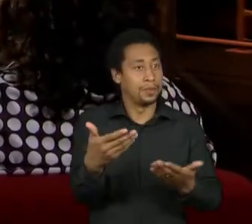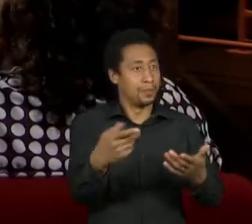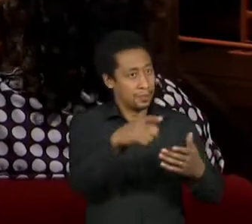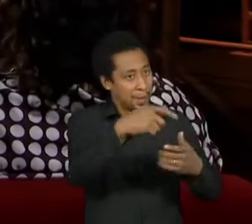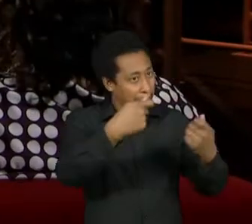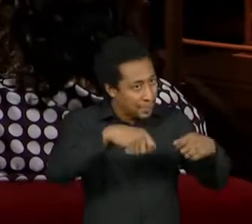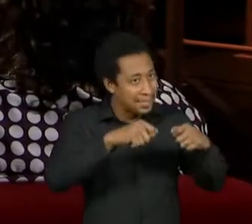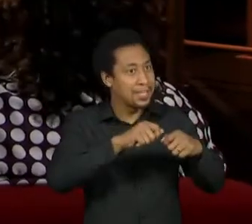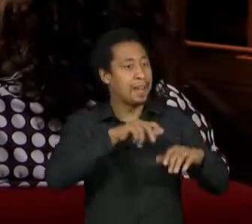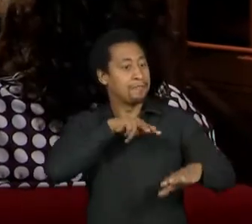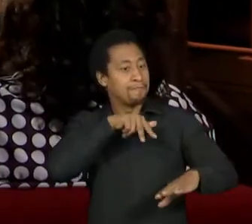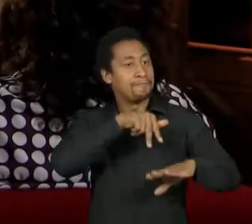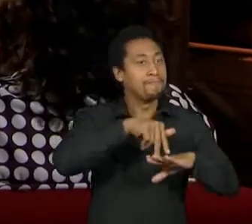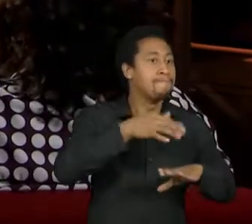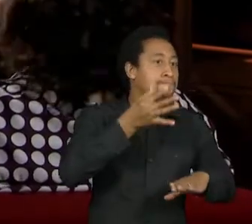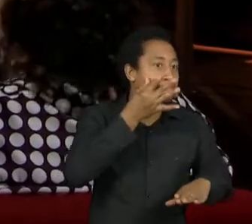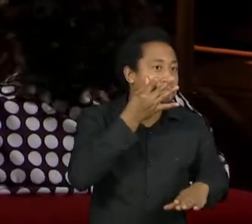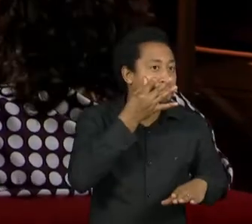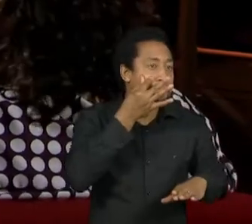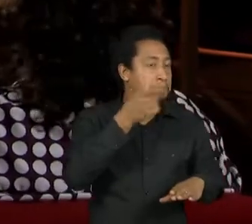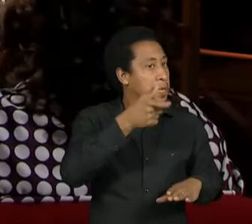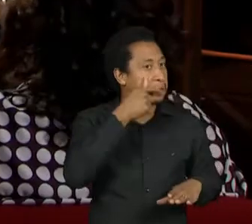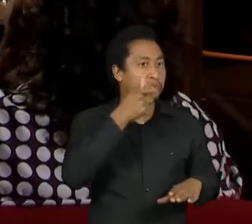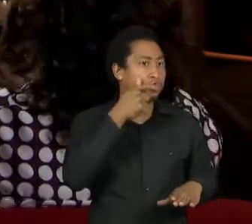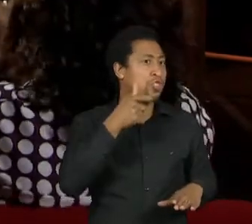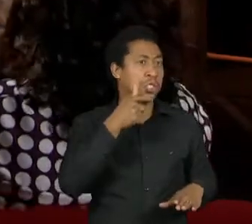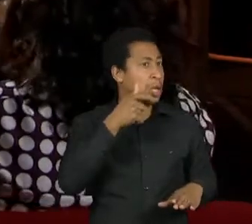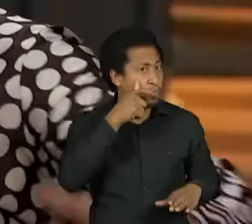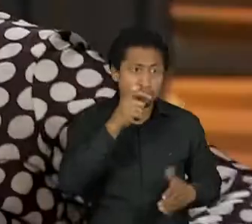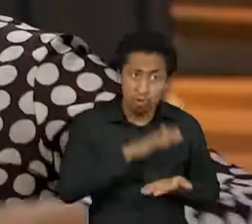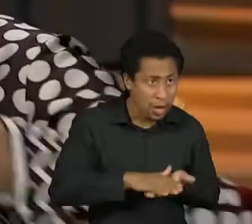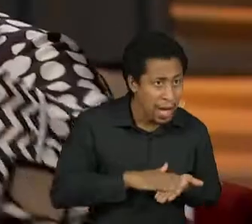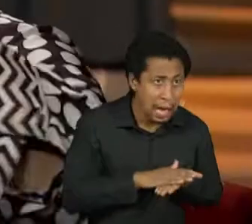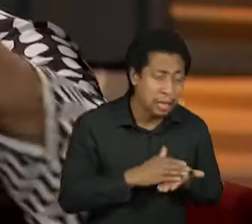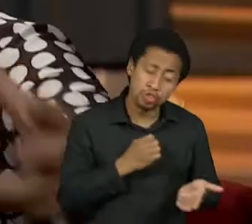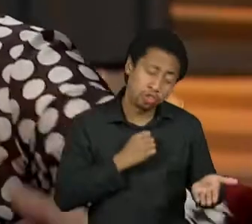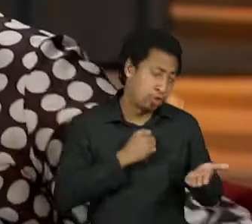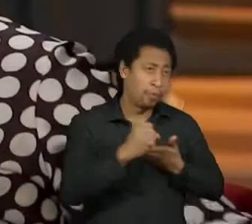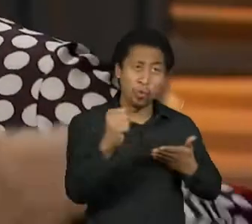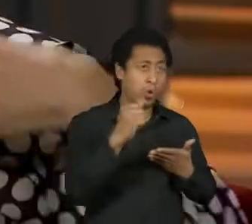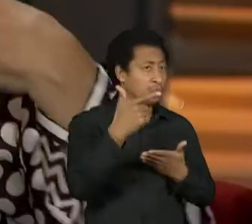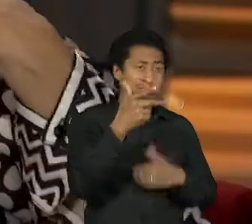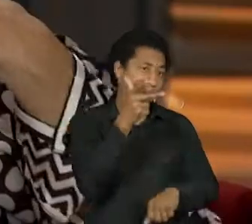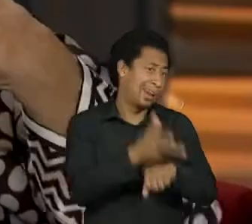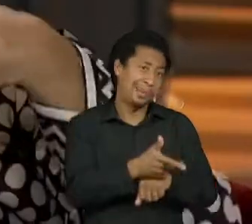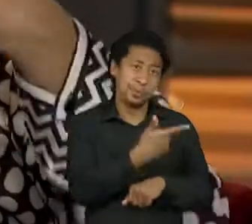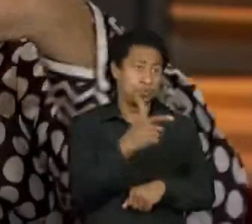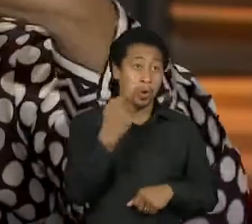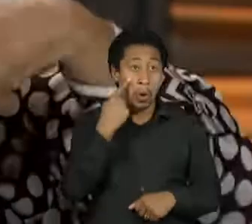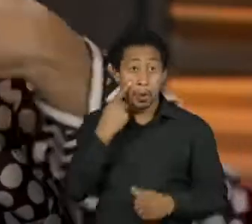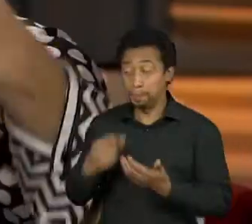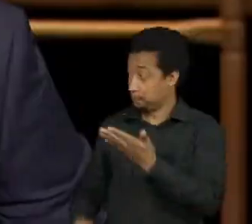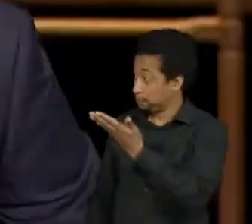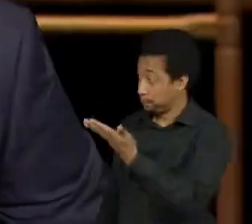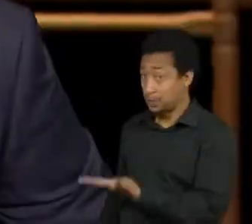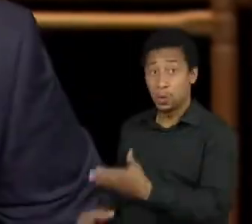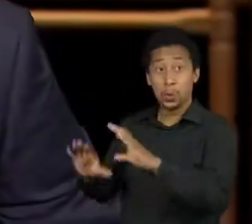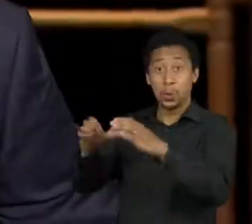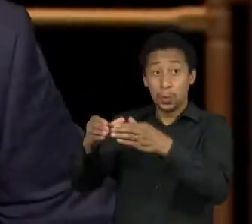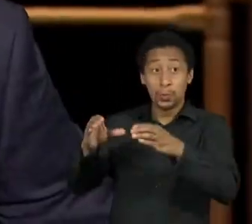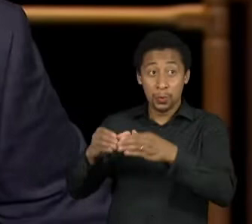estar lá para ver ele já Também quem não viu não viu não viu e feliz vender o balcão Cemitério dos automóveis as grandes escolhas